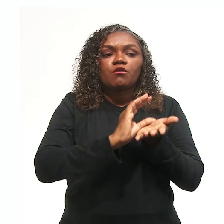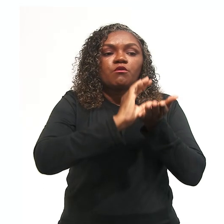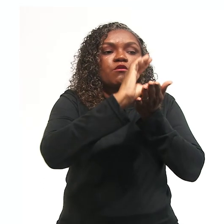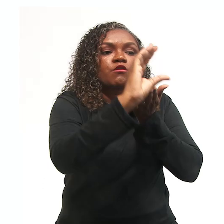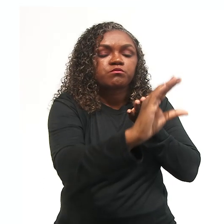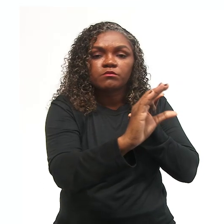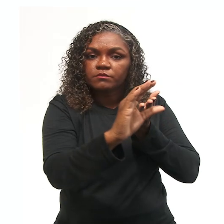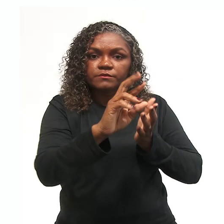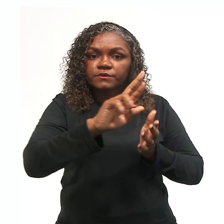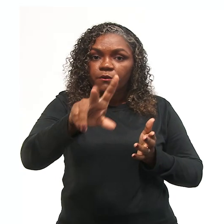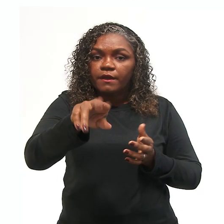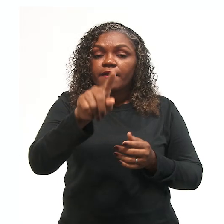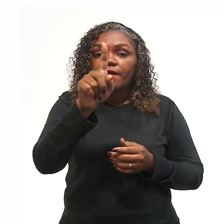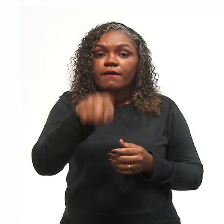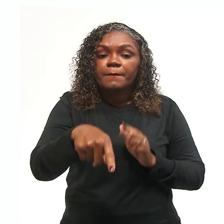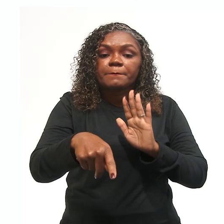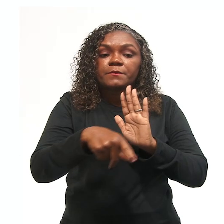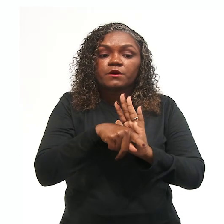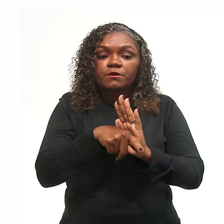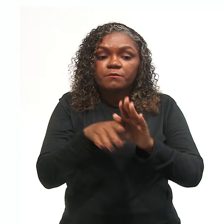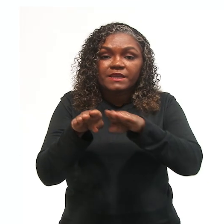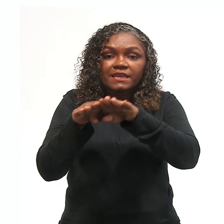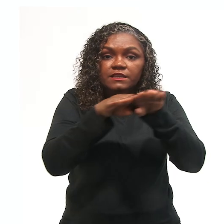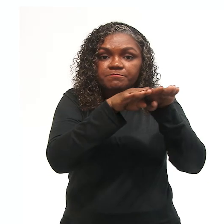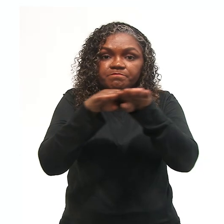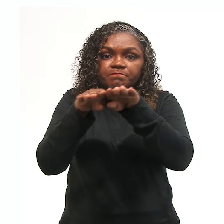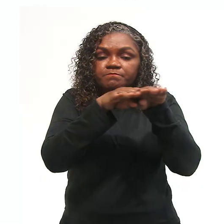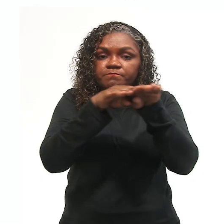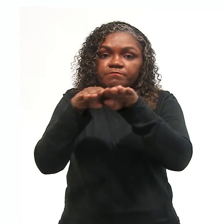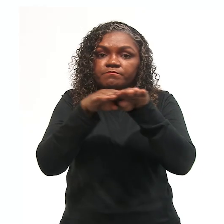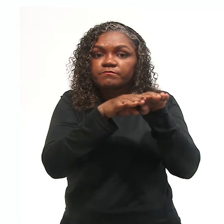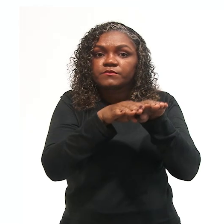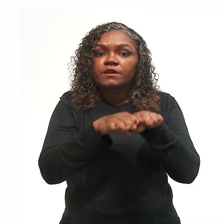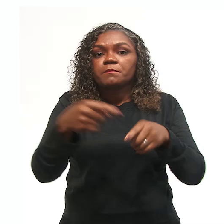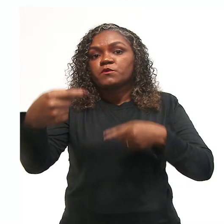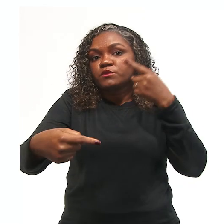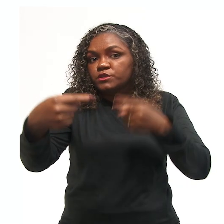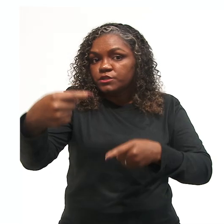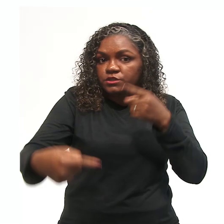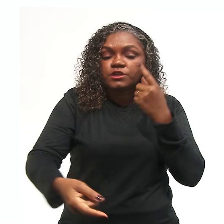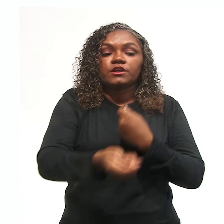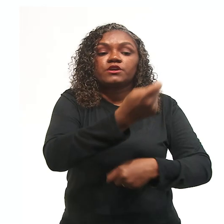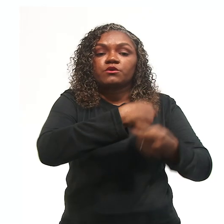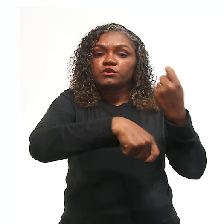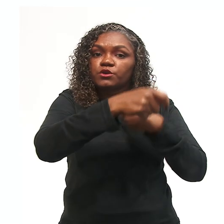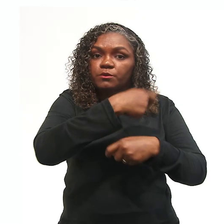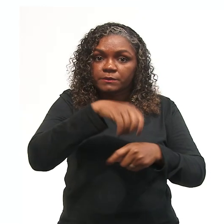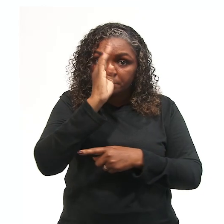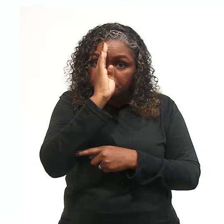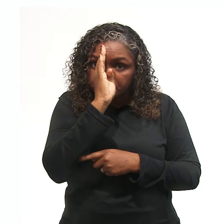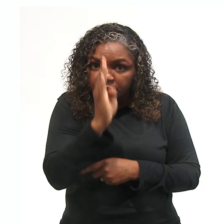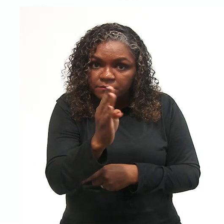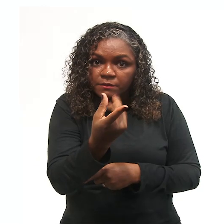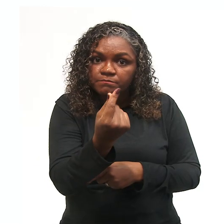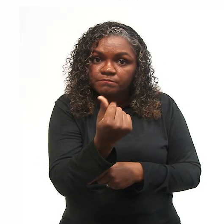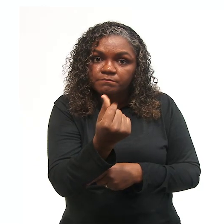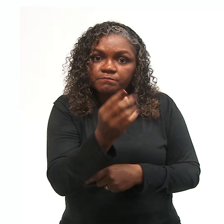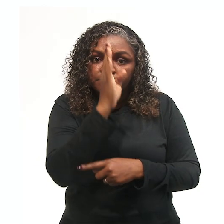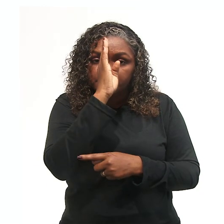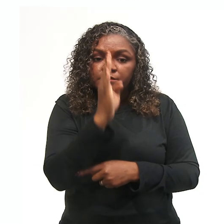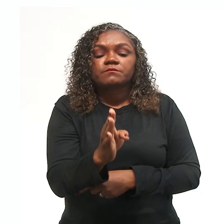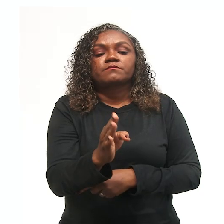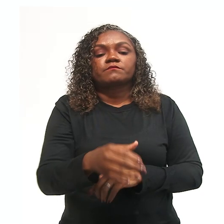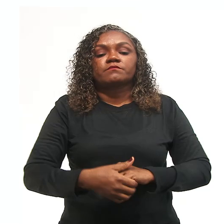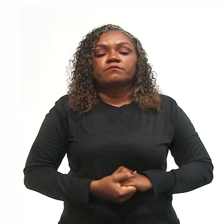a destinação de recursos, mas simplesmente aqui você conseguir manter a estabilidade política e econômica, né, especialmente econômica, né. O campo